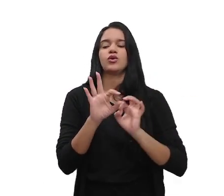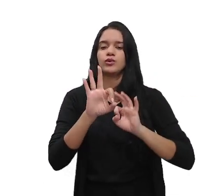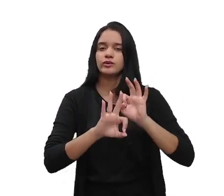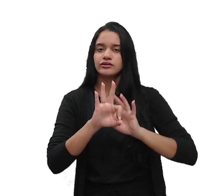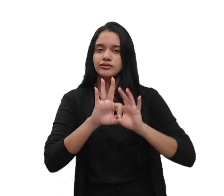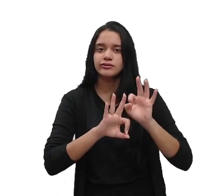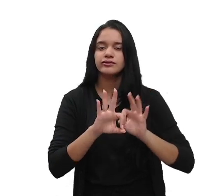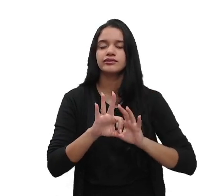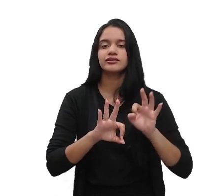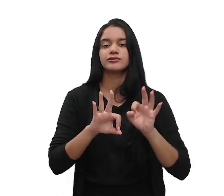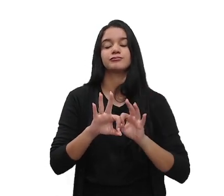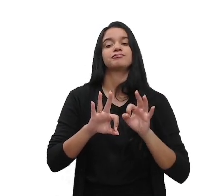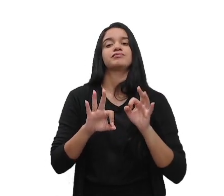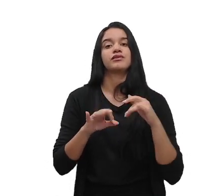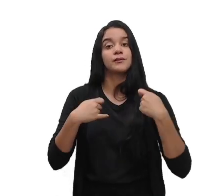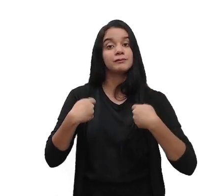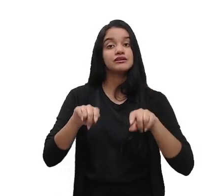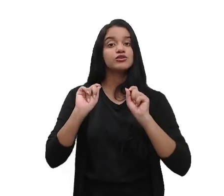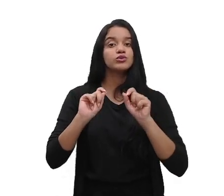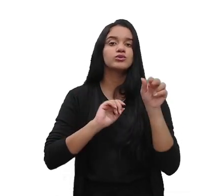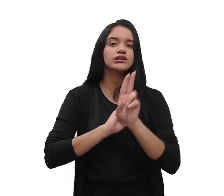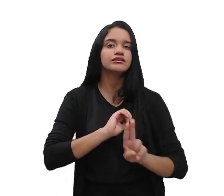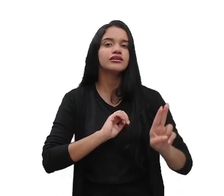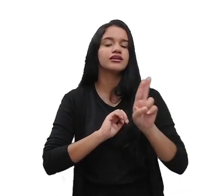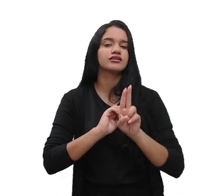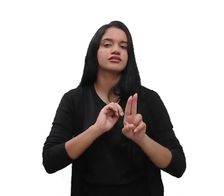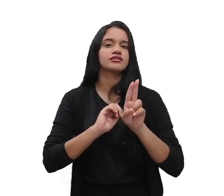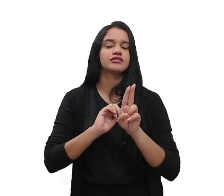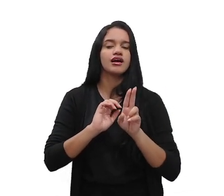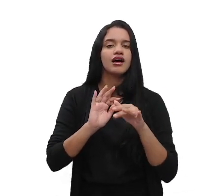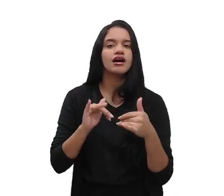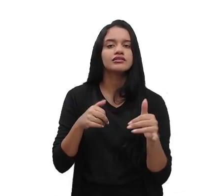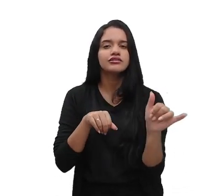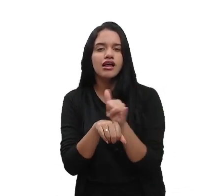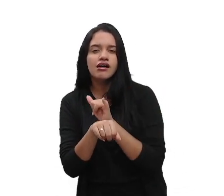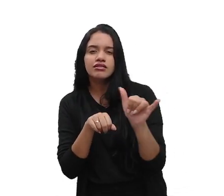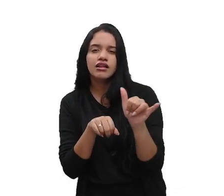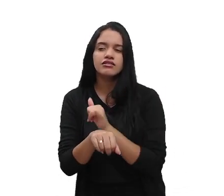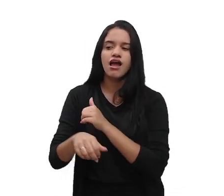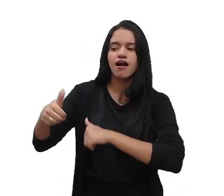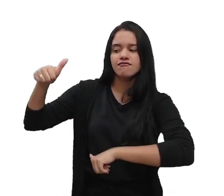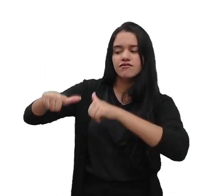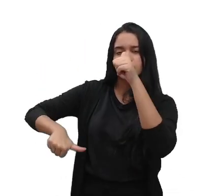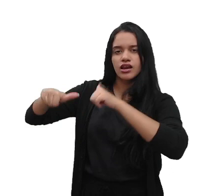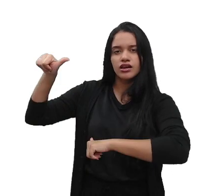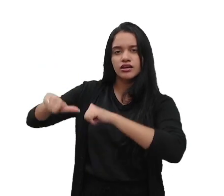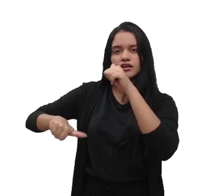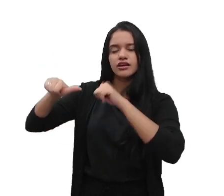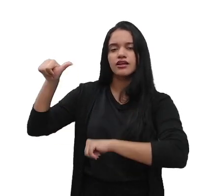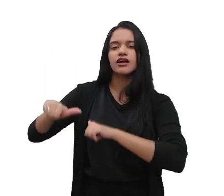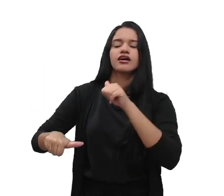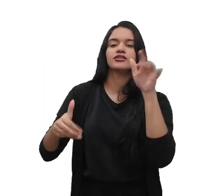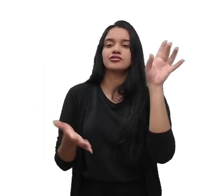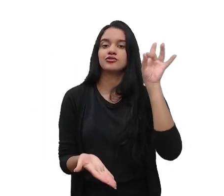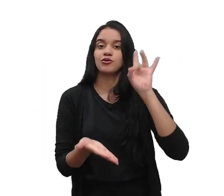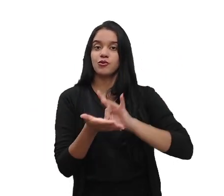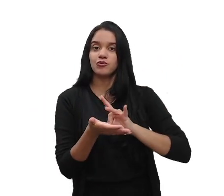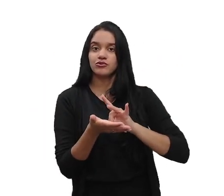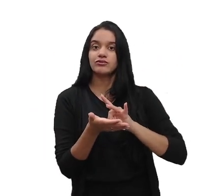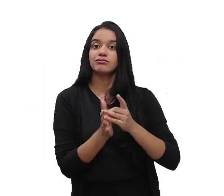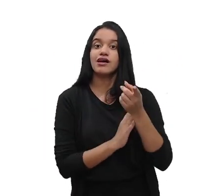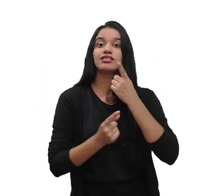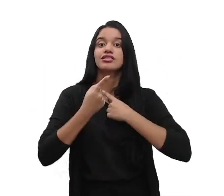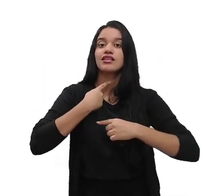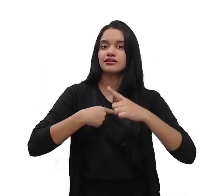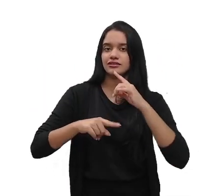nesse sentido, precisamos utilizar ferramentas avaliativas que sejam capazes de verificar e confirmar essas competências